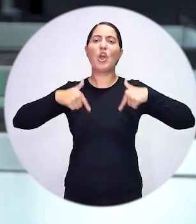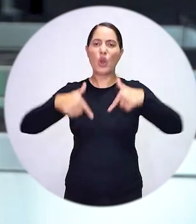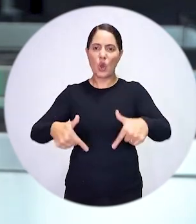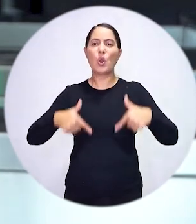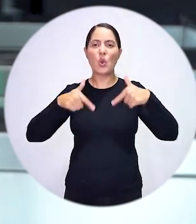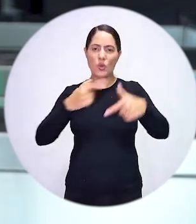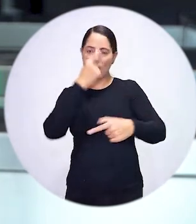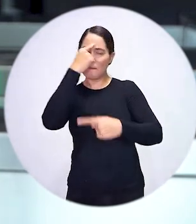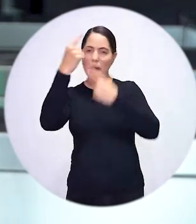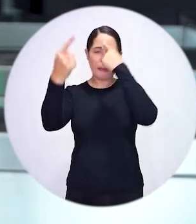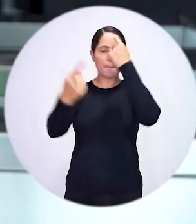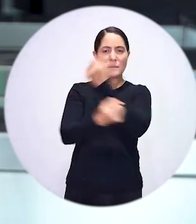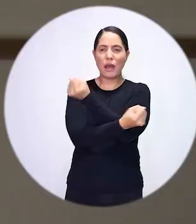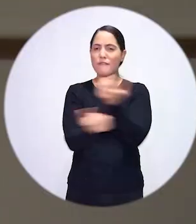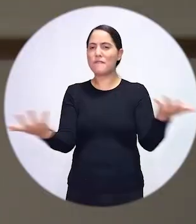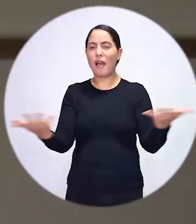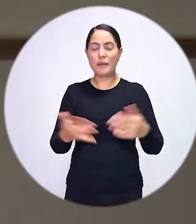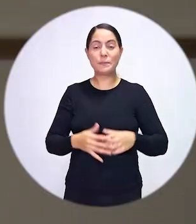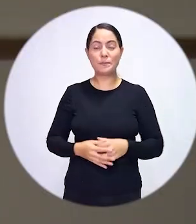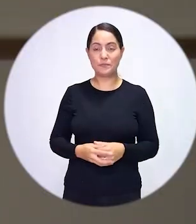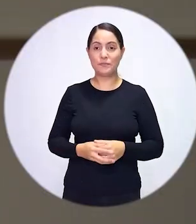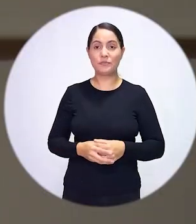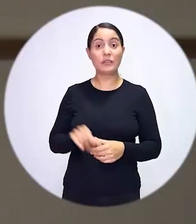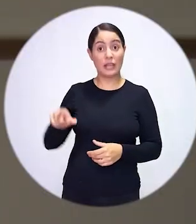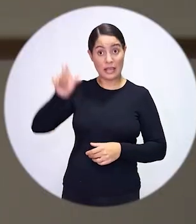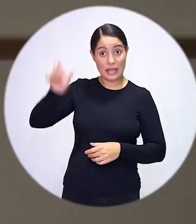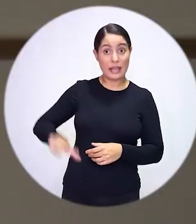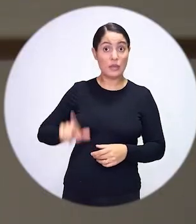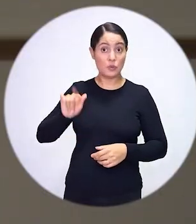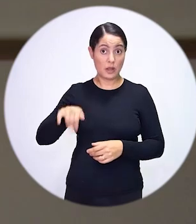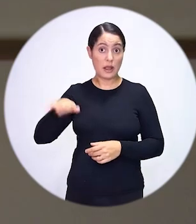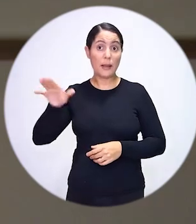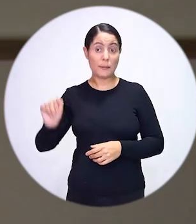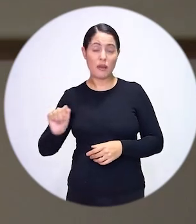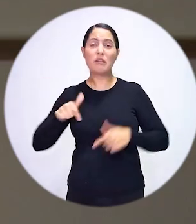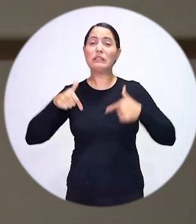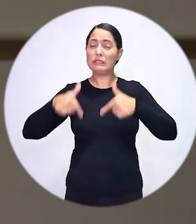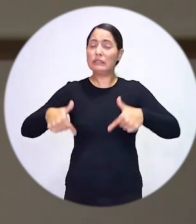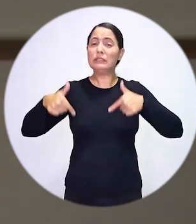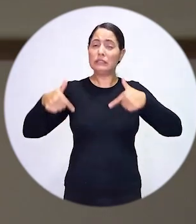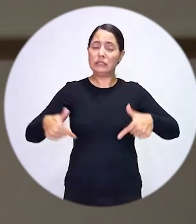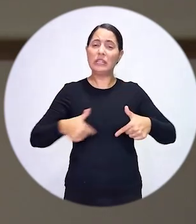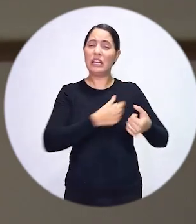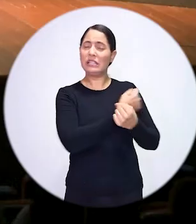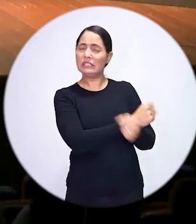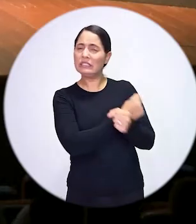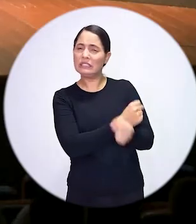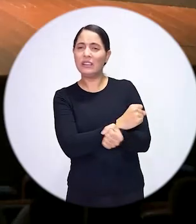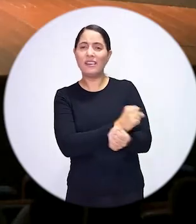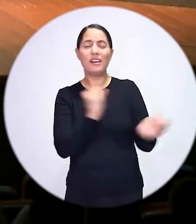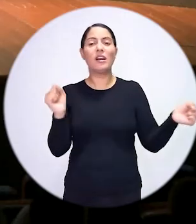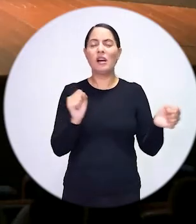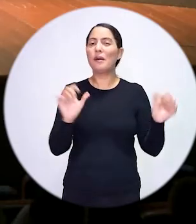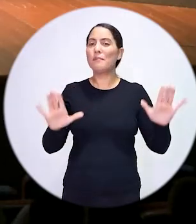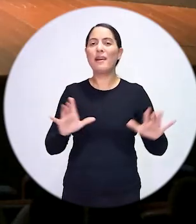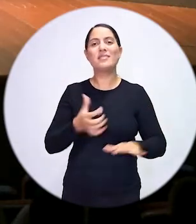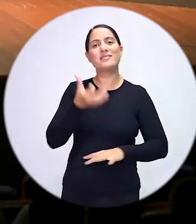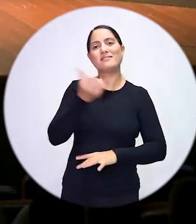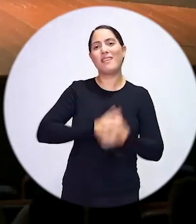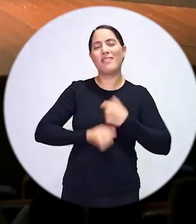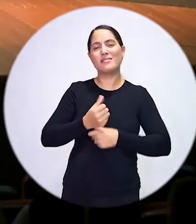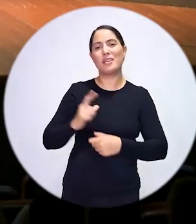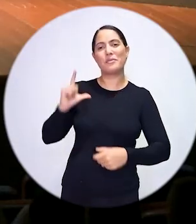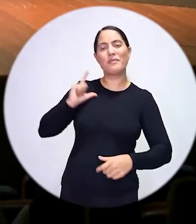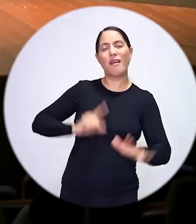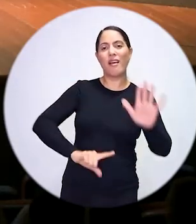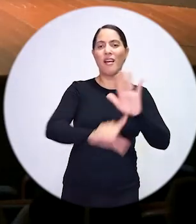espaço de expansão de lutas e ideias. Luiz Gama lutou incessantemente pelo fim da escravidão, mas morreu 6 anos antes da